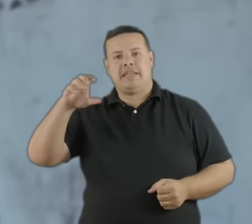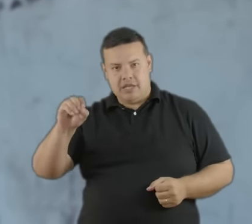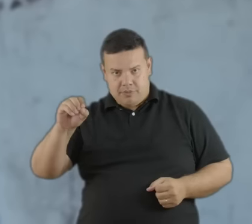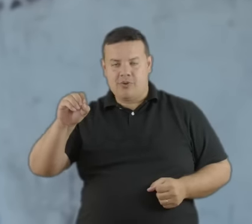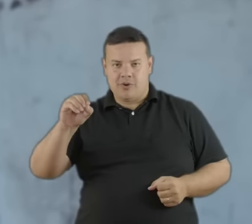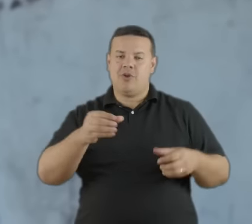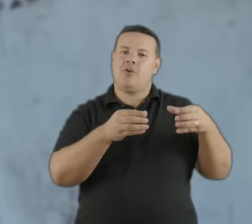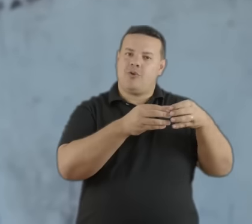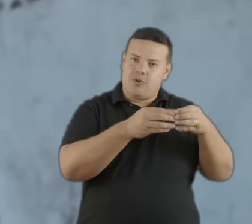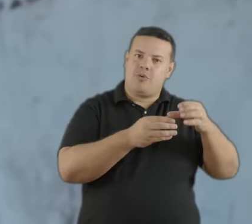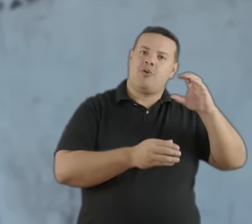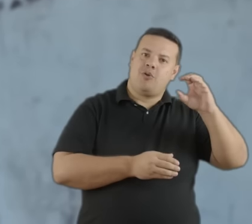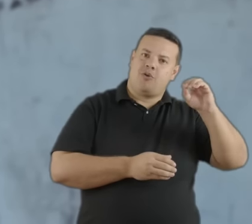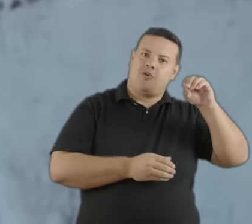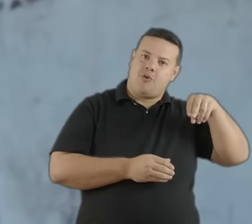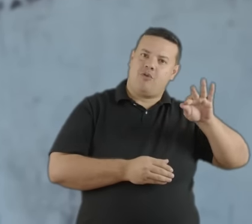assim.